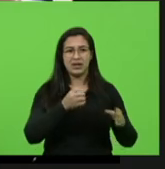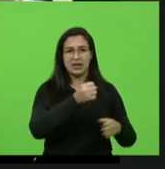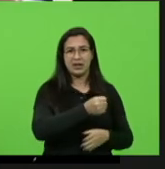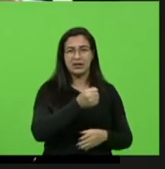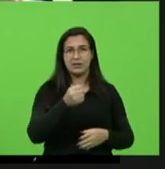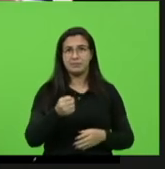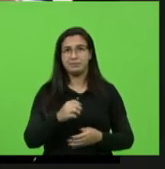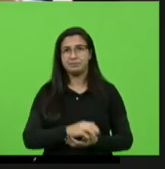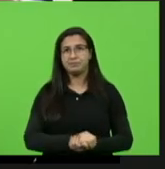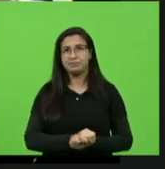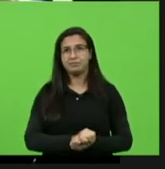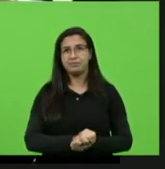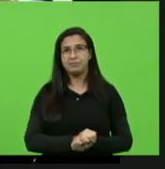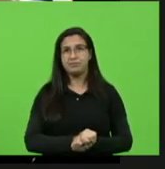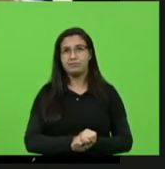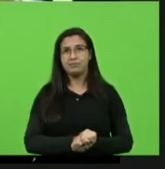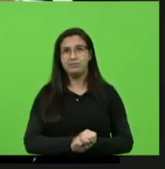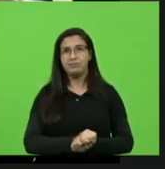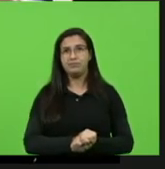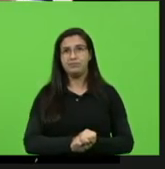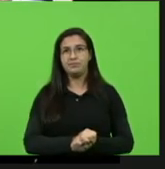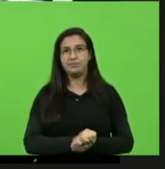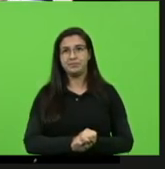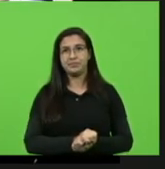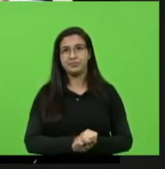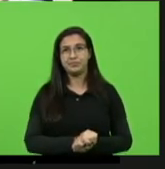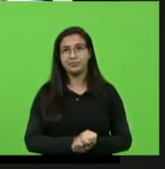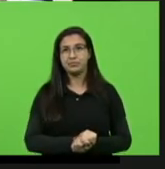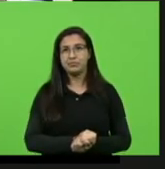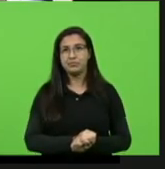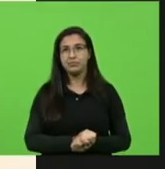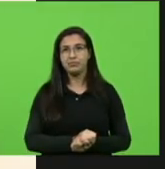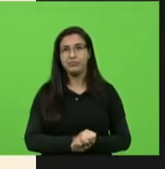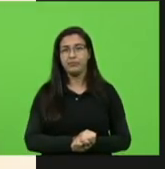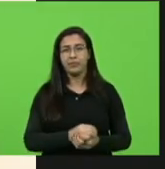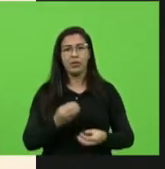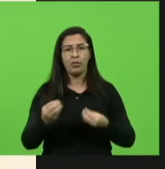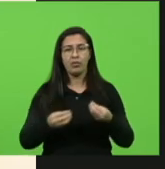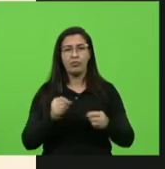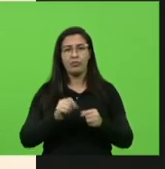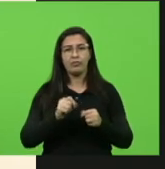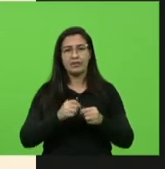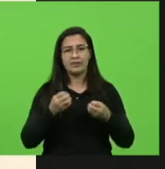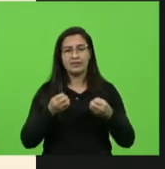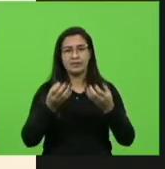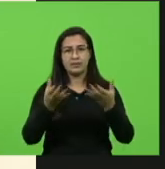um minuto para encerrar, deputado. Sim, senhor. Como é que nós vamos fazer para entregar